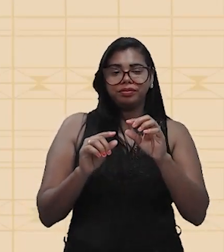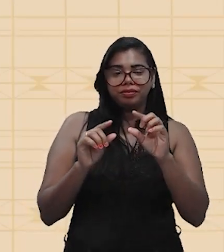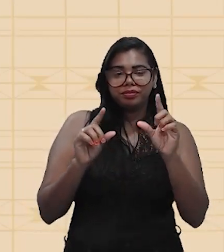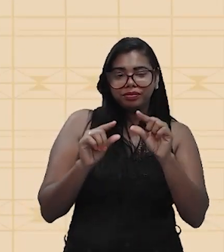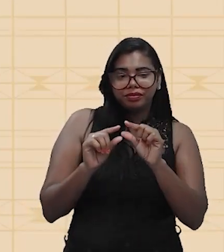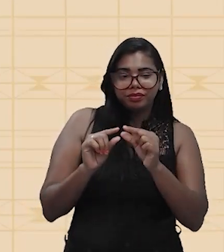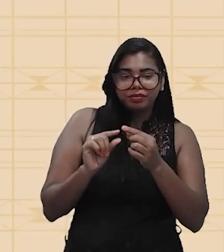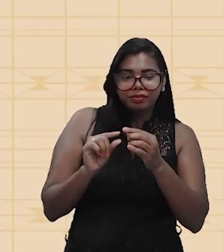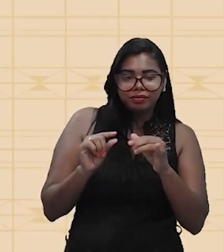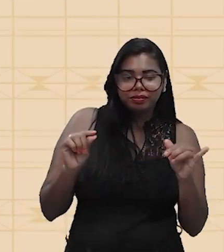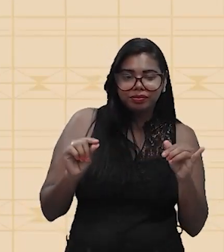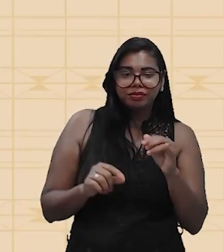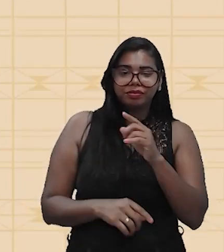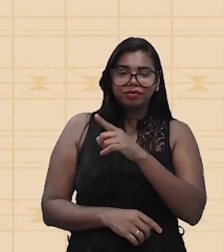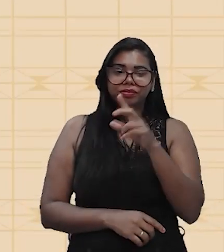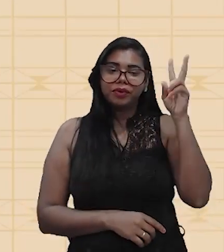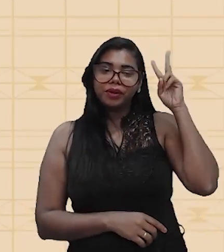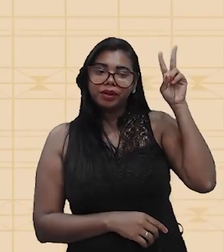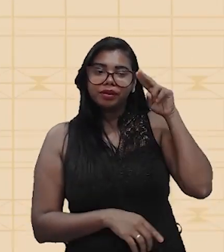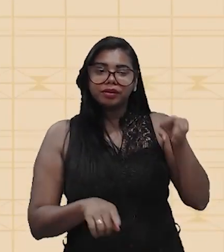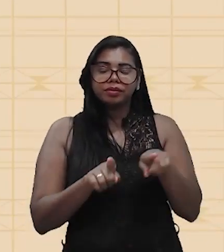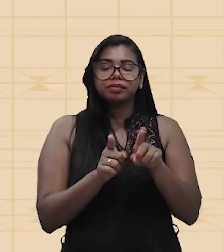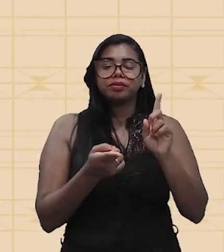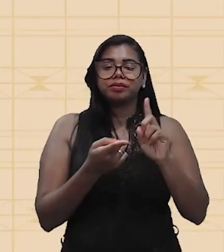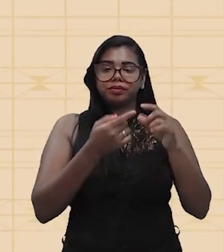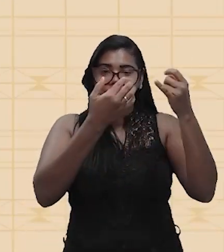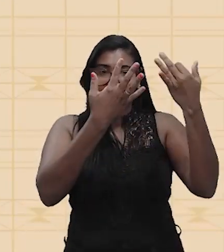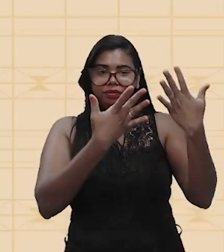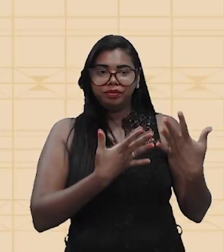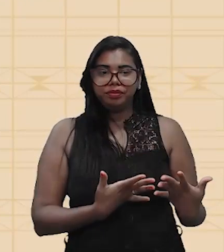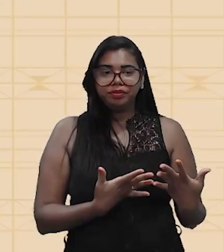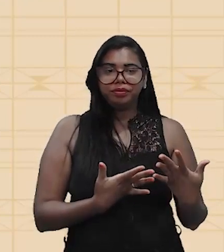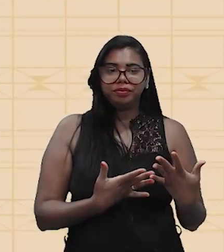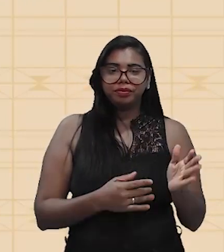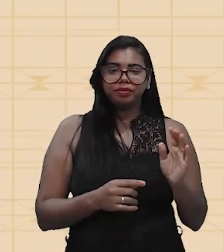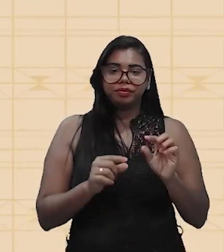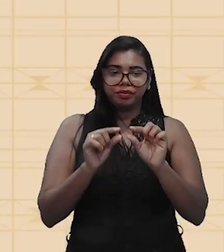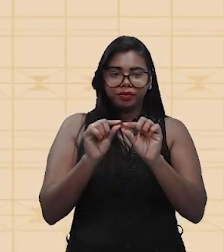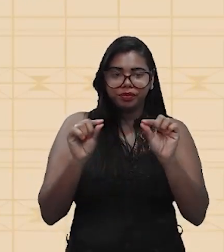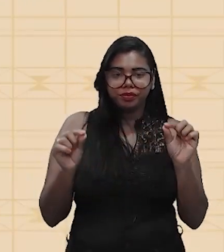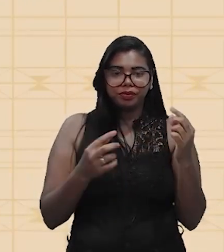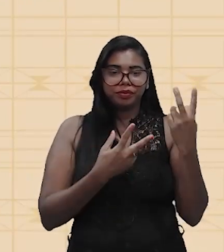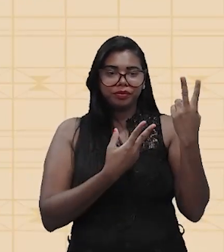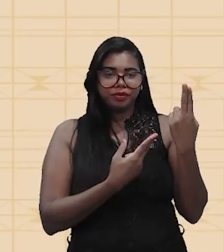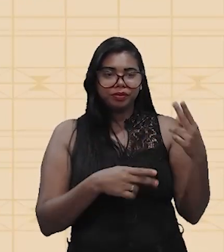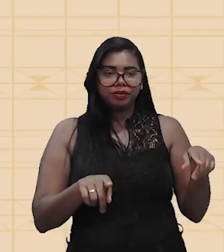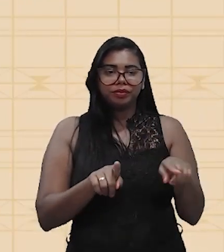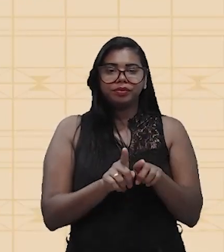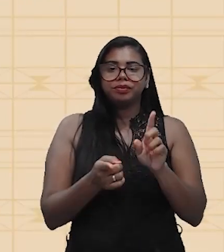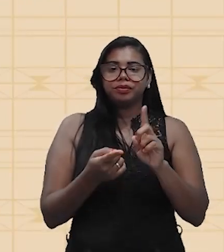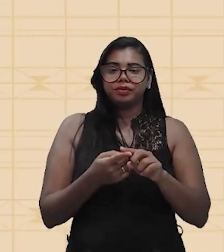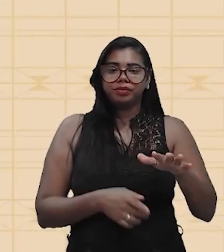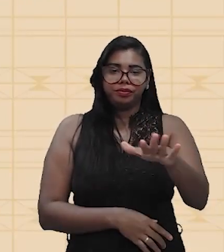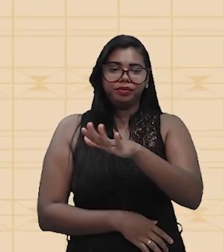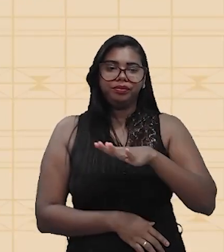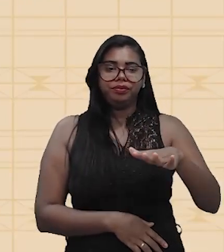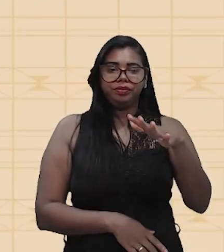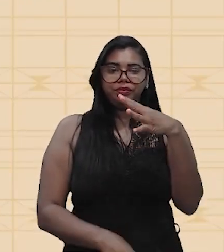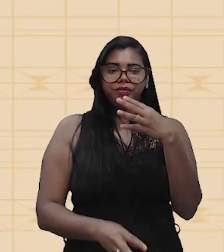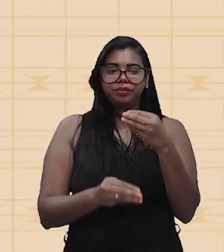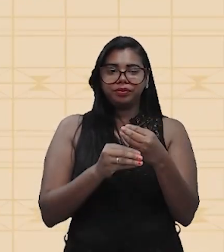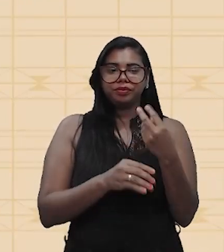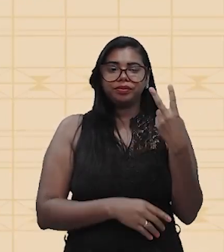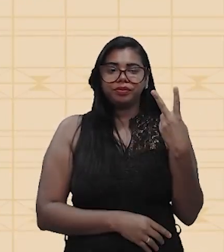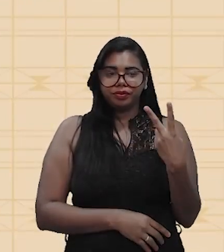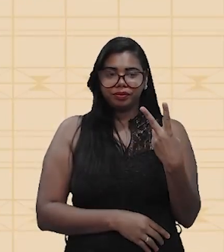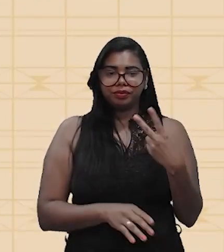Então, lembrando que como ele fala que o comprimento é igual, essa relação da área nós vamos aplicar a segunda lei de Ohm.